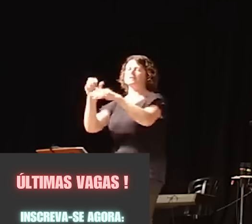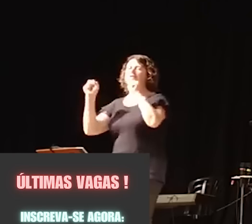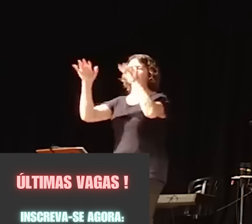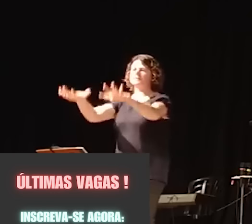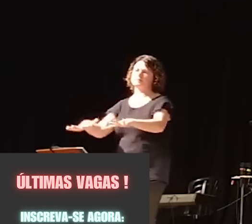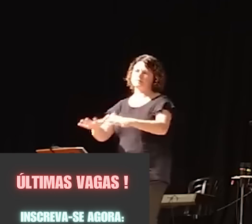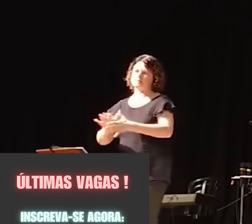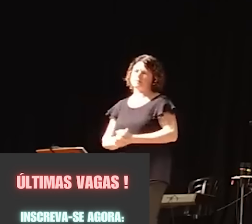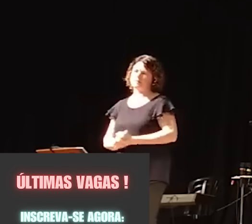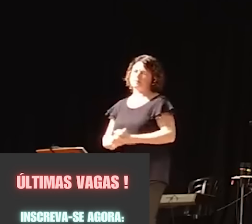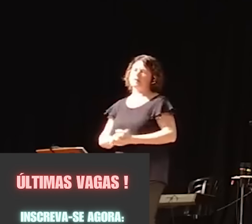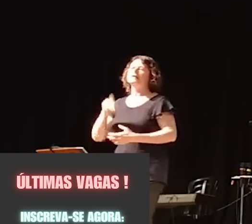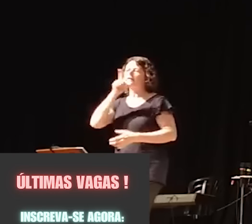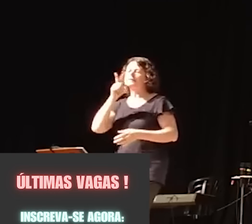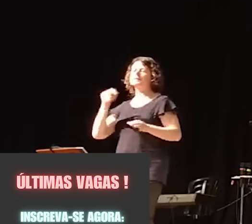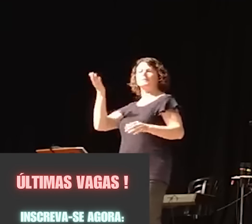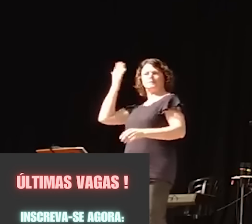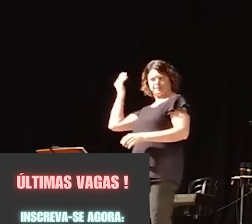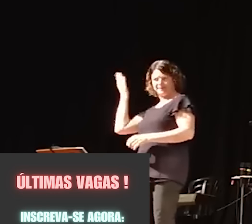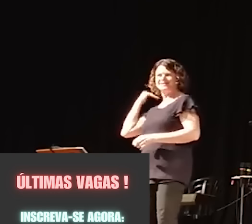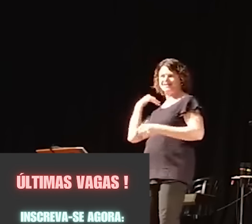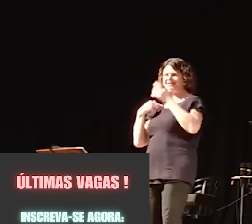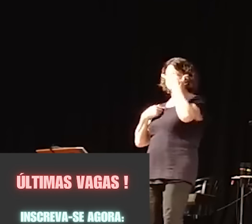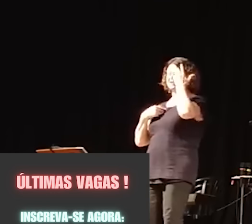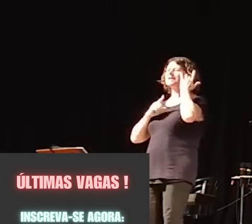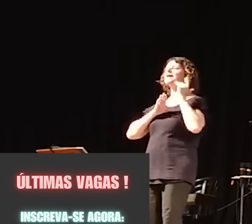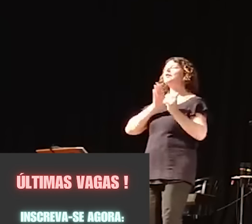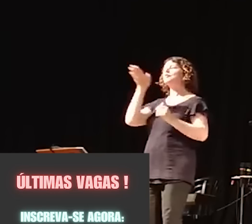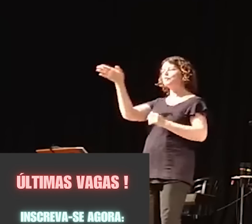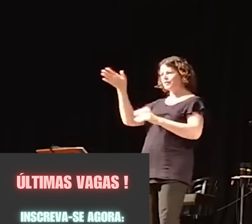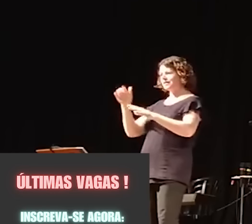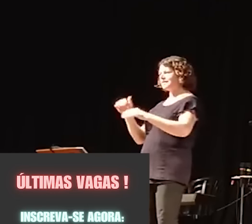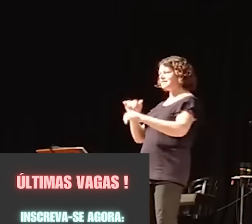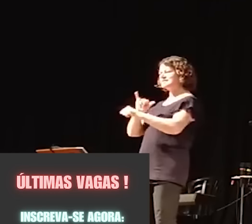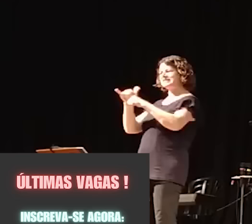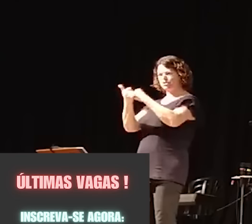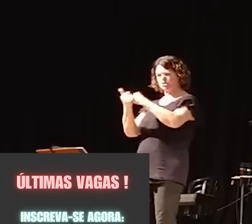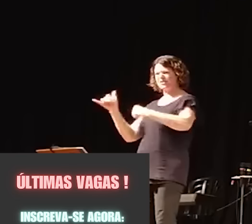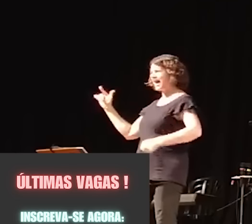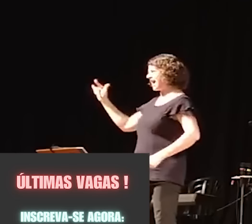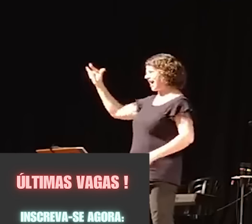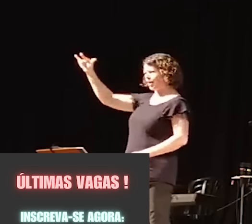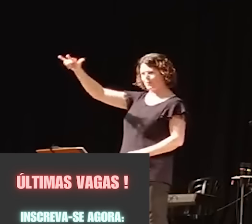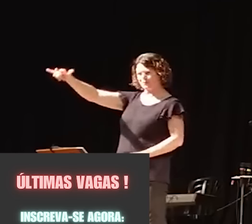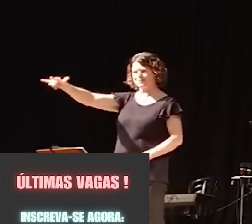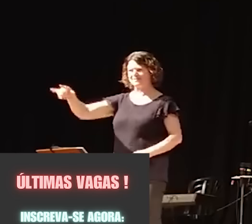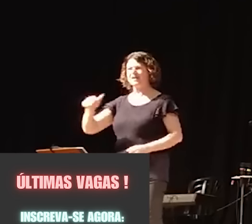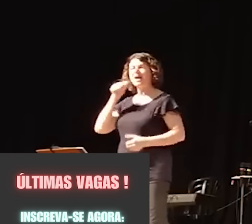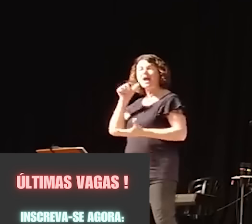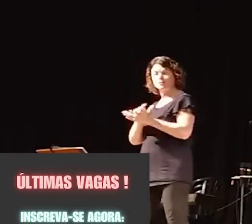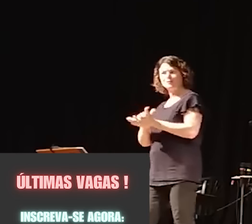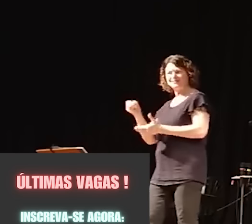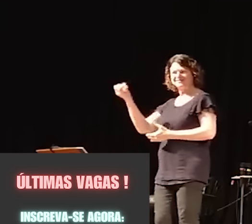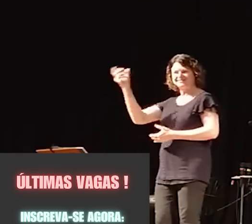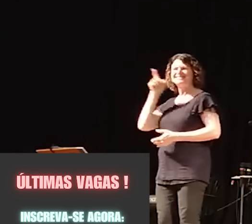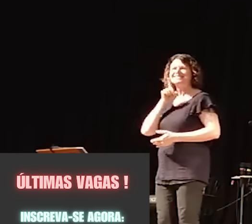domingo passado fui levar minha esposa para aeroporto já tinha que pegar o avião Chegamos no aeroporto